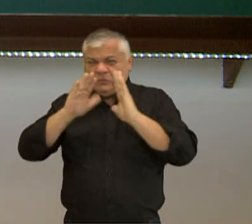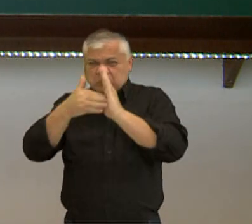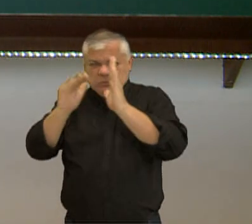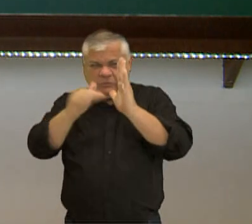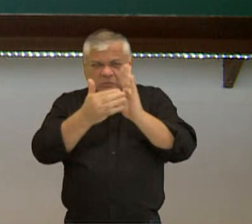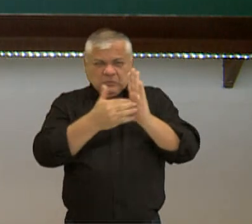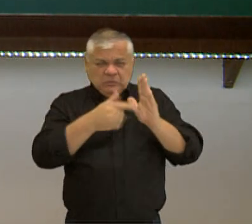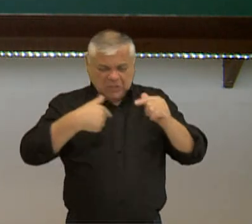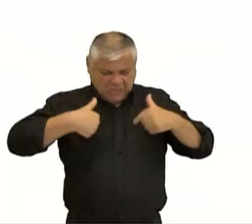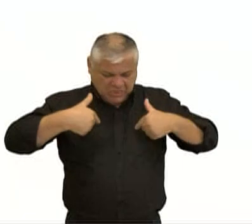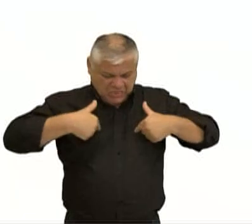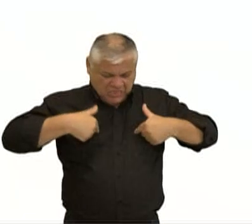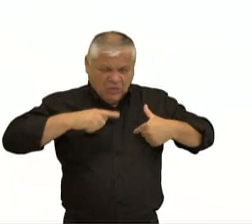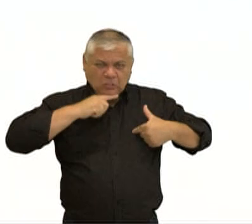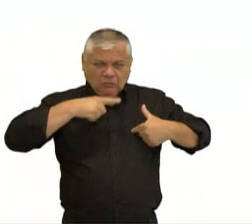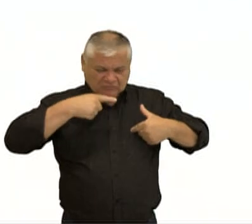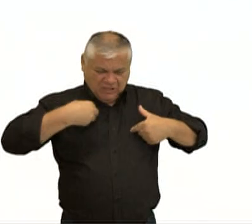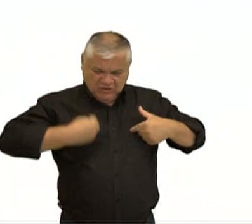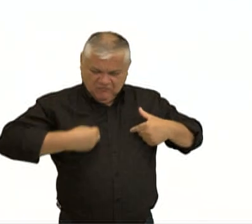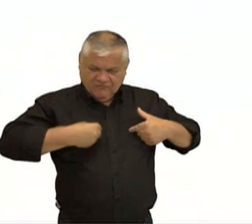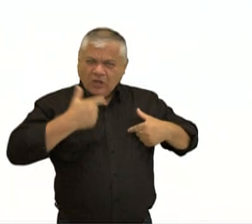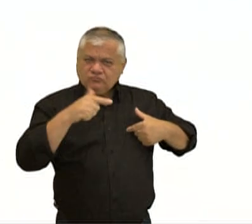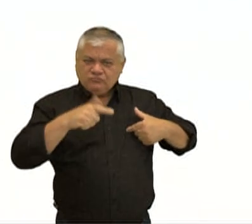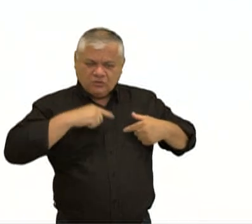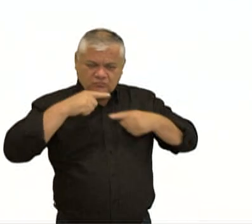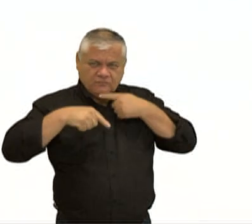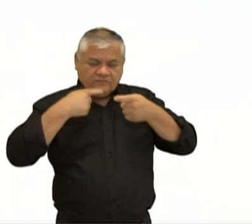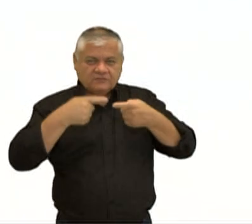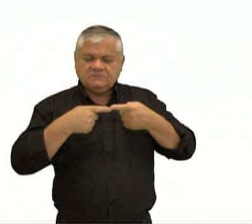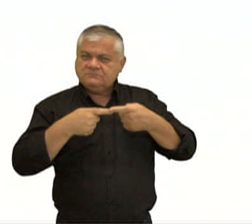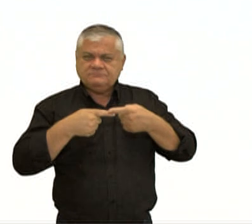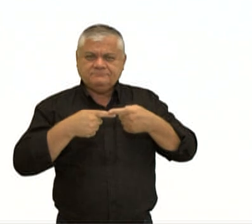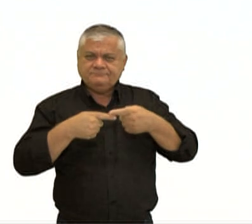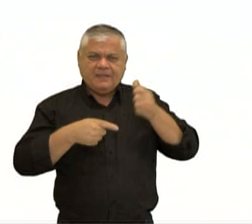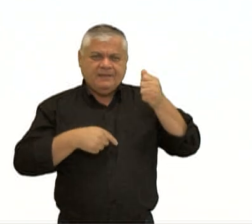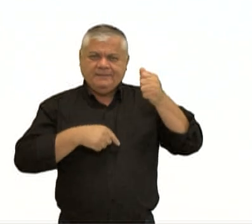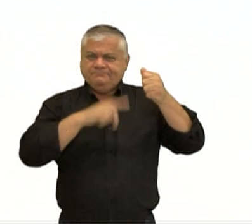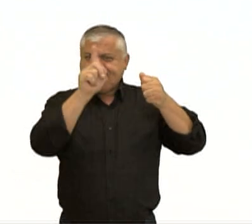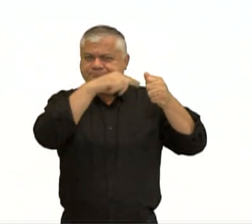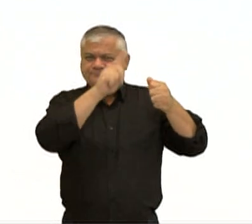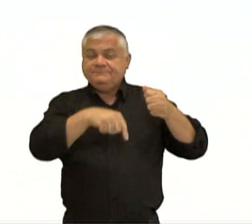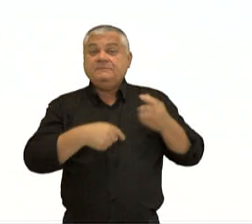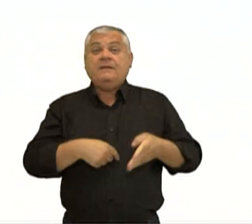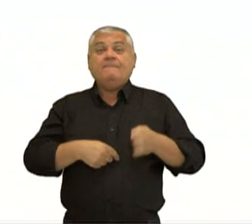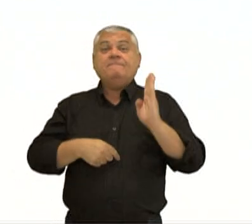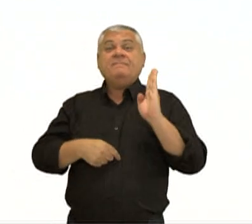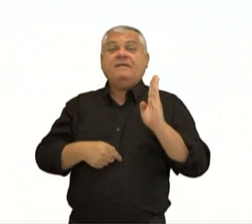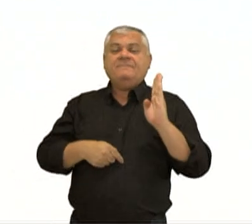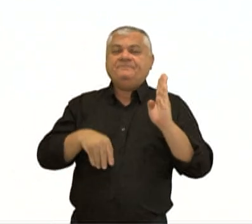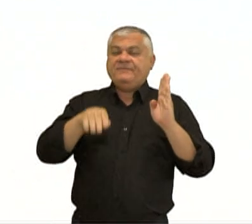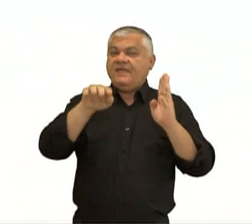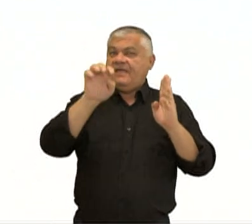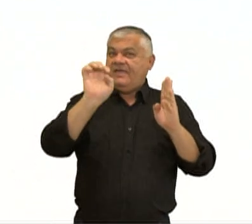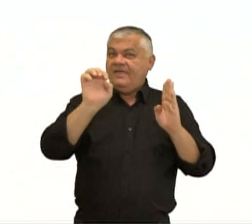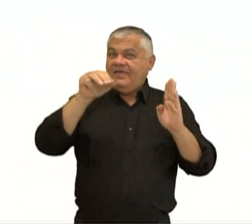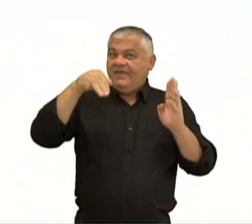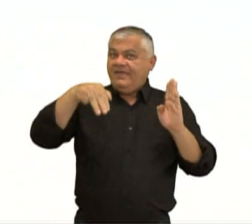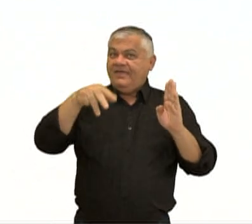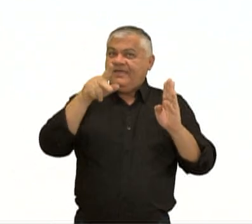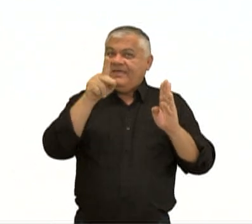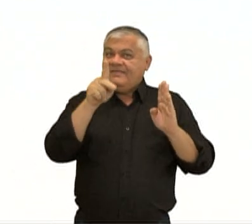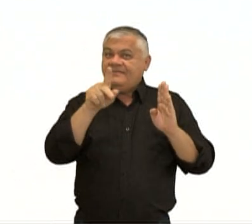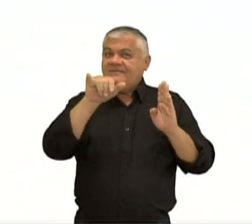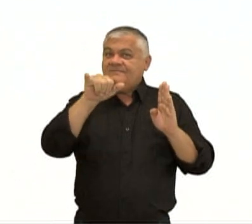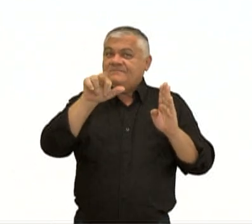inclusive de mim mesmo, de minha essência e de minha existência. Aí você pega a letra B. O empirismo é uma forma de